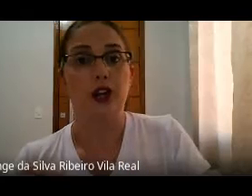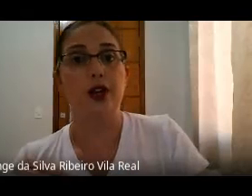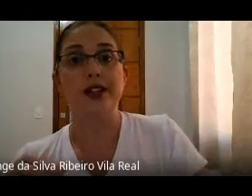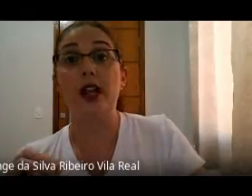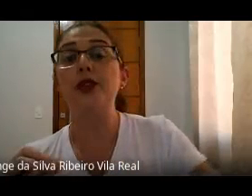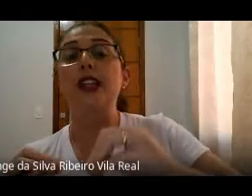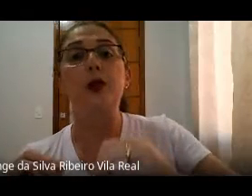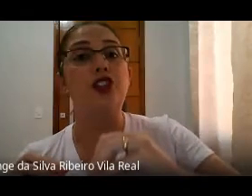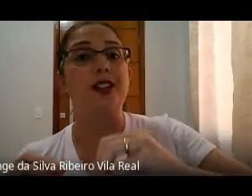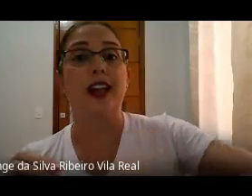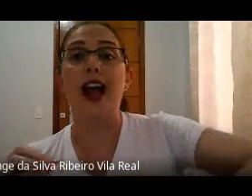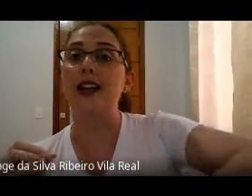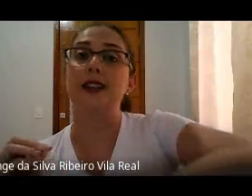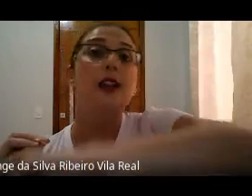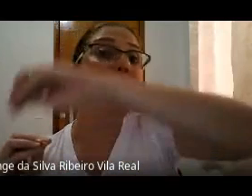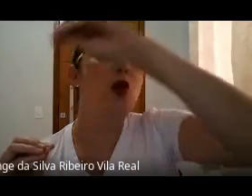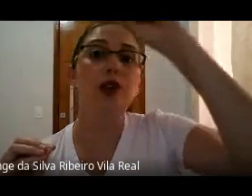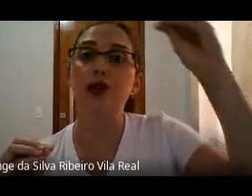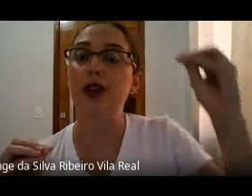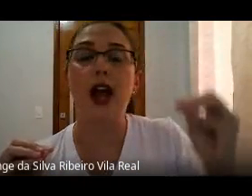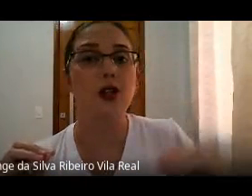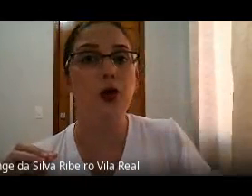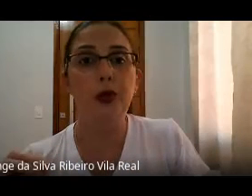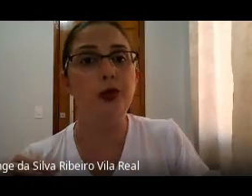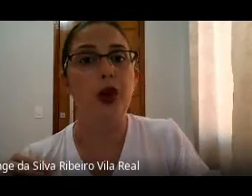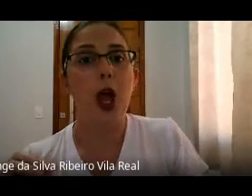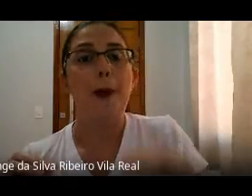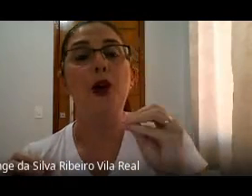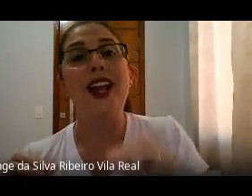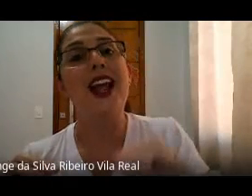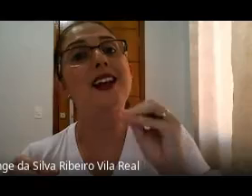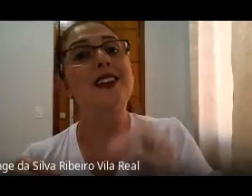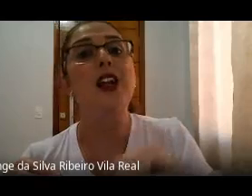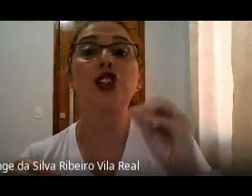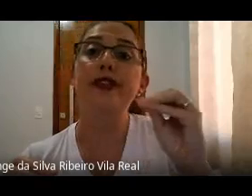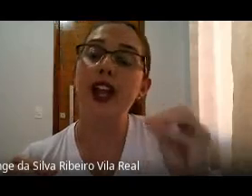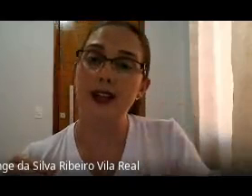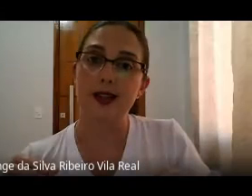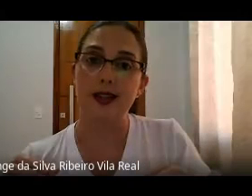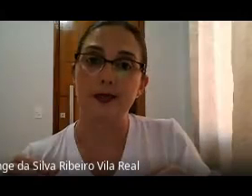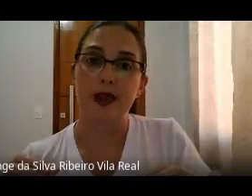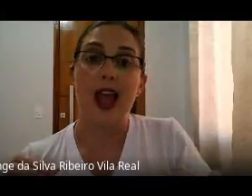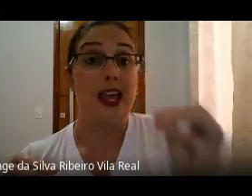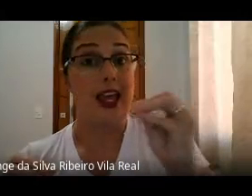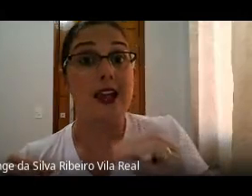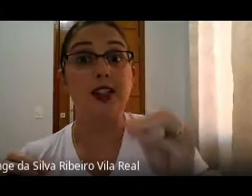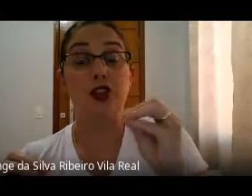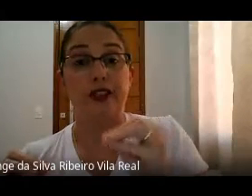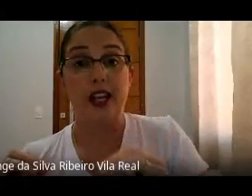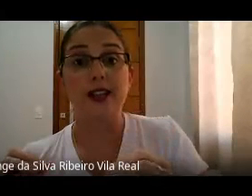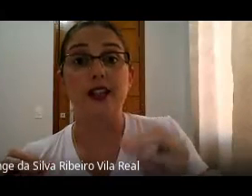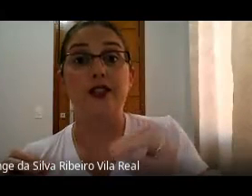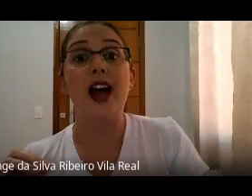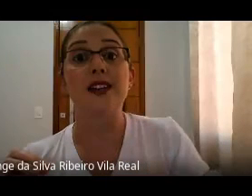universal. Nós temos língua de sinais em muitos lugares do mundo, porém elas têm diferenças. E